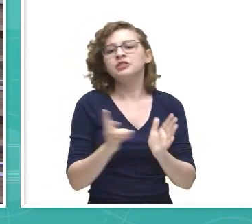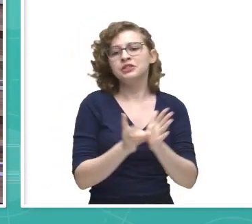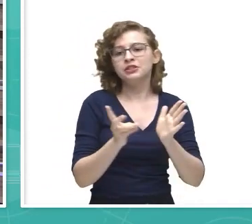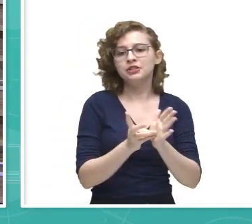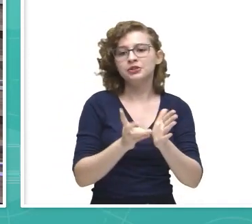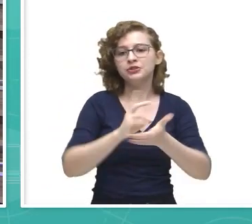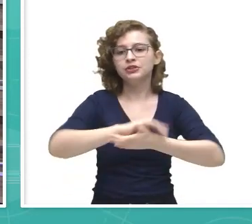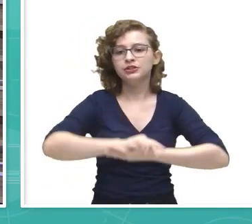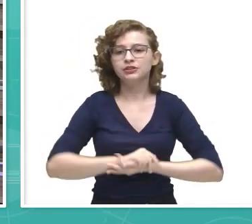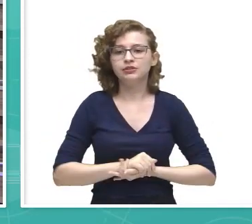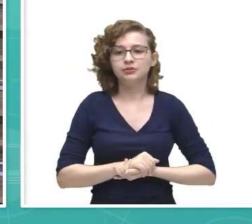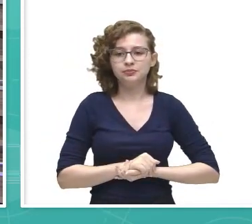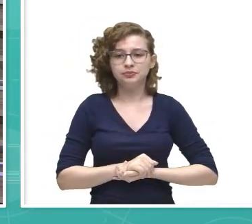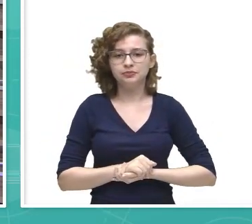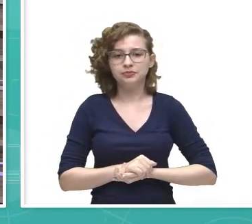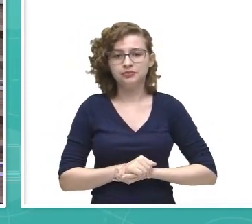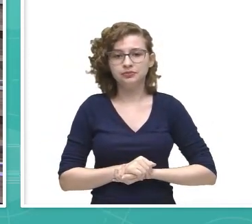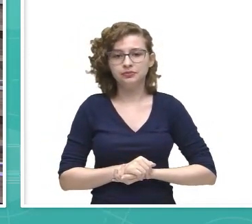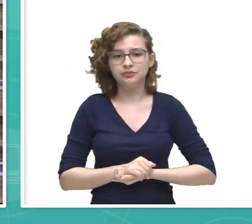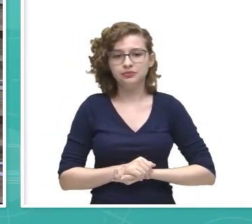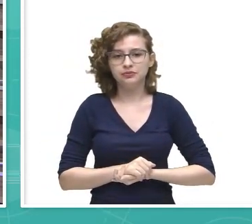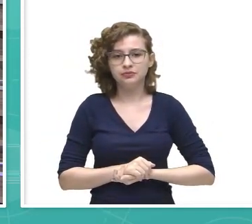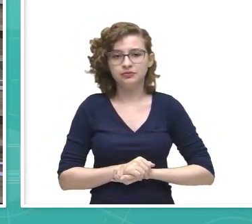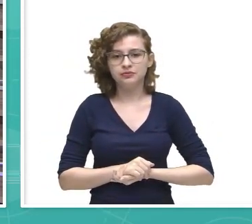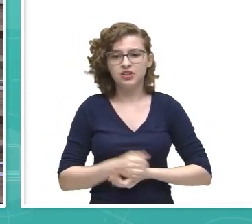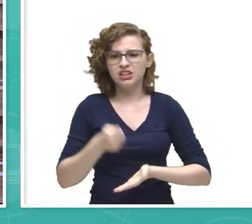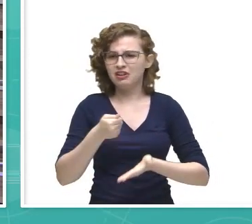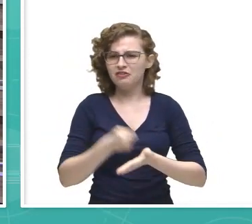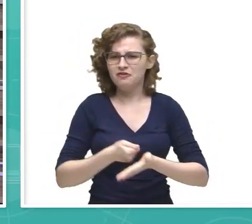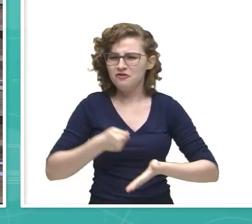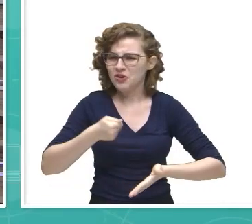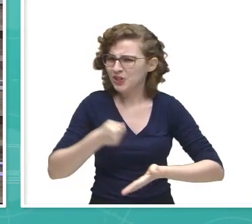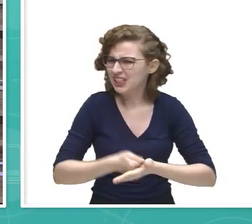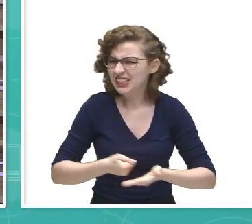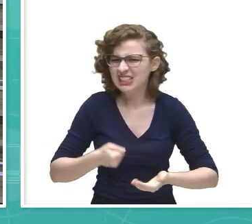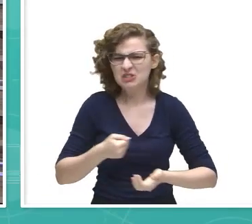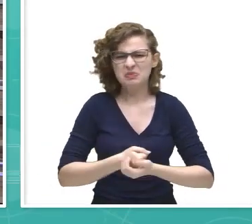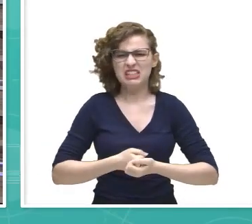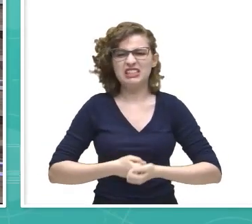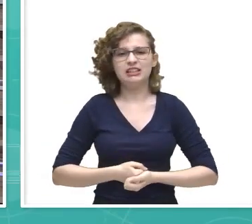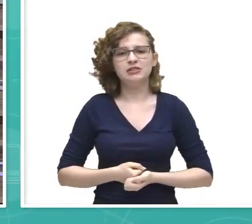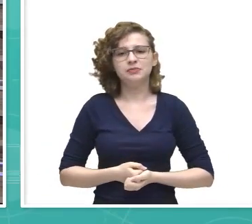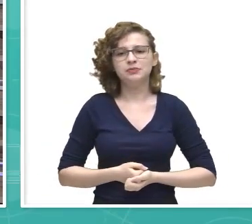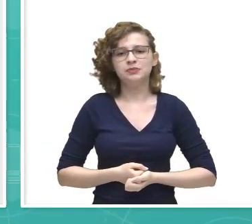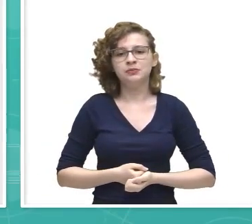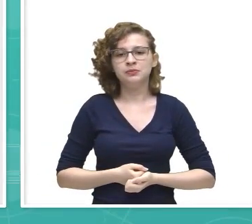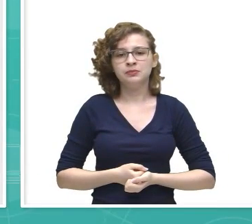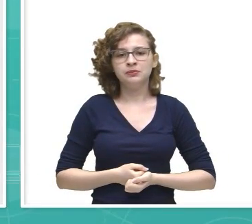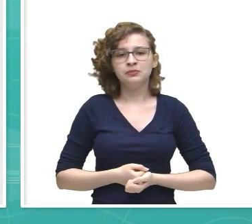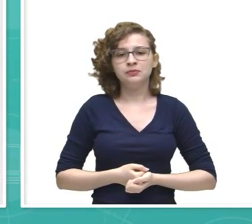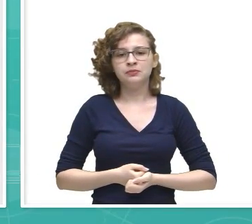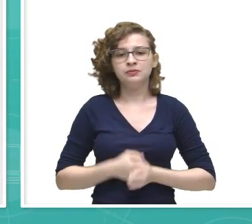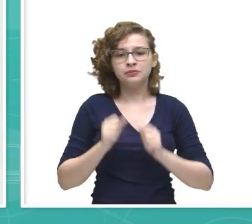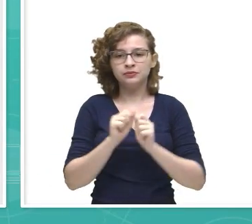a escravizar as populações indígenas através, muitas vezes, da violência. Ok, gente? Vamos lá, próxima cartela.